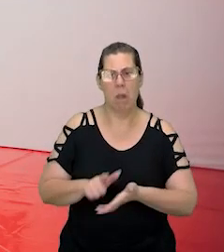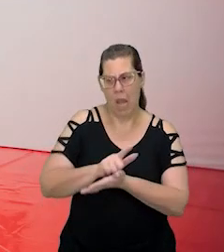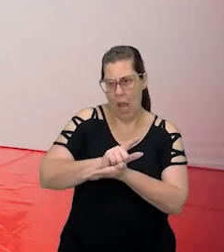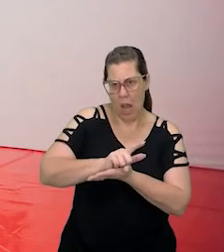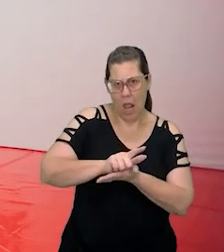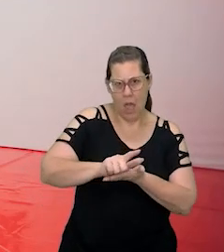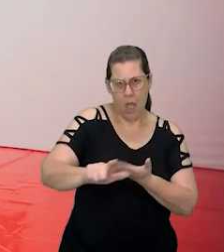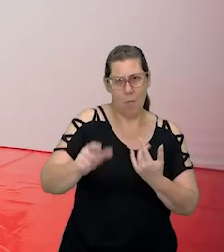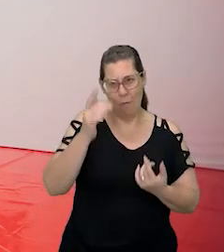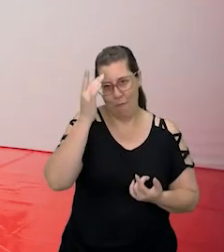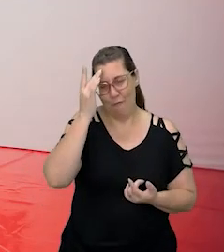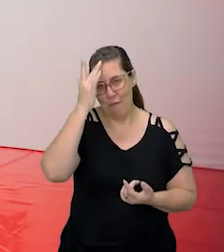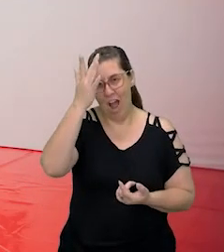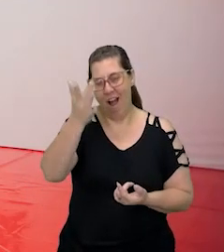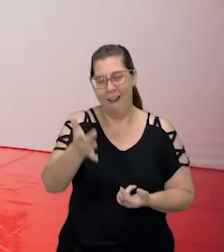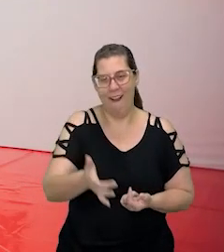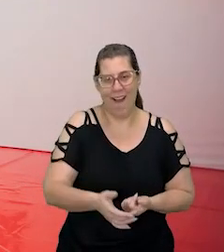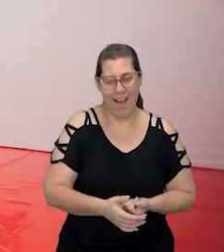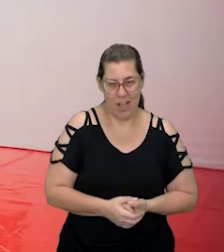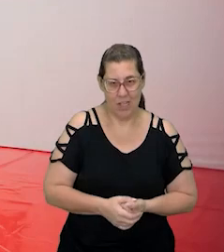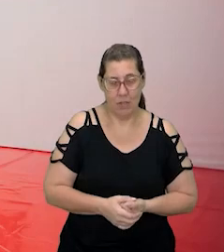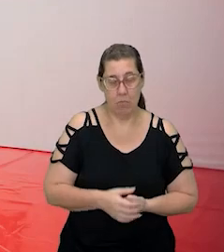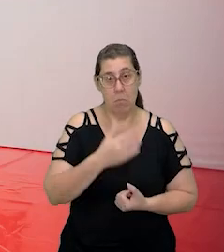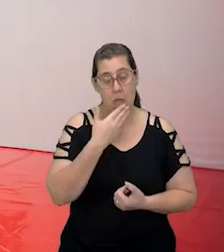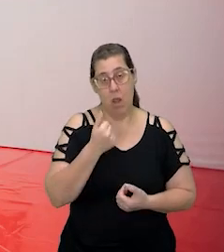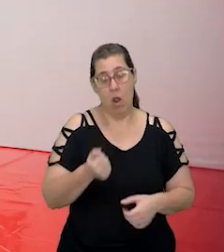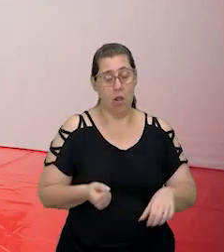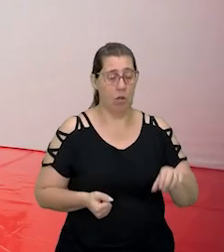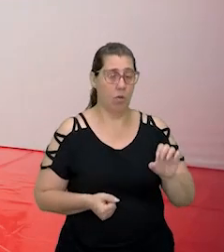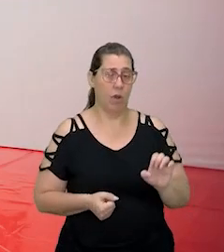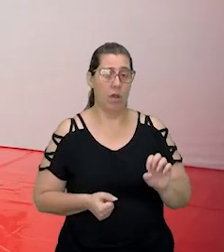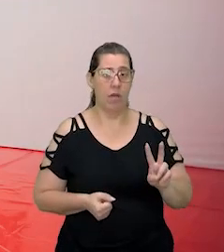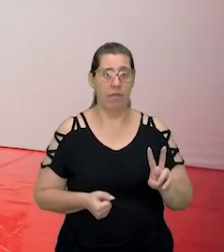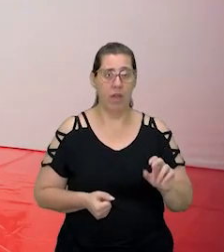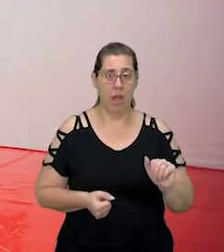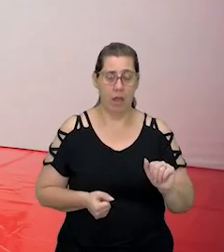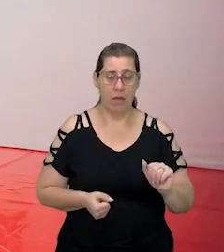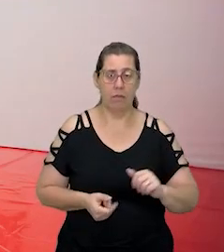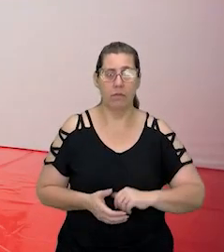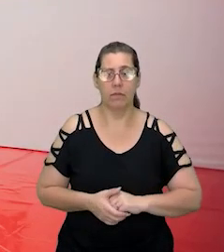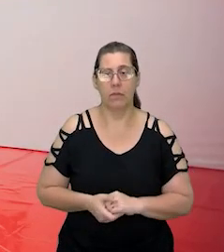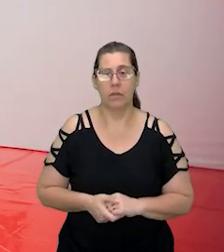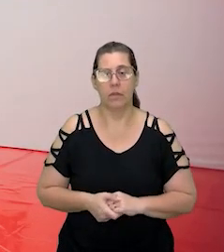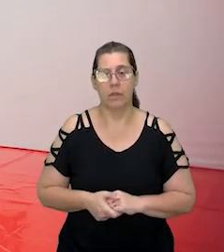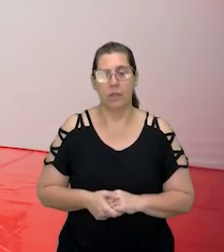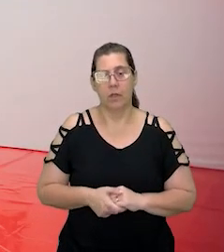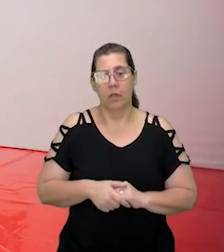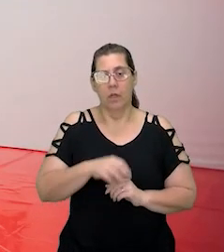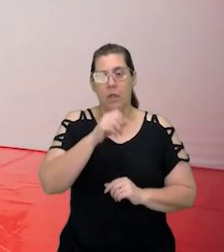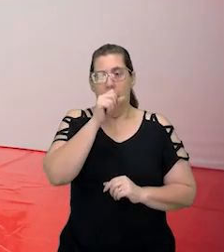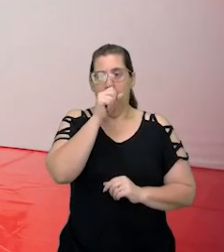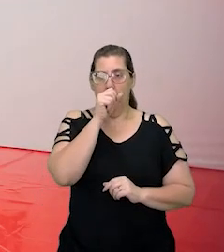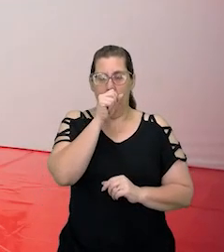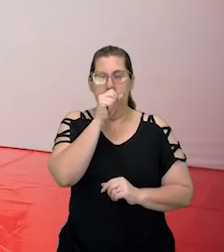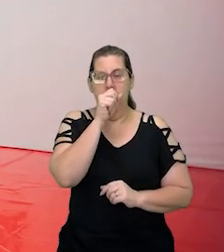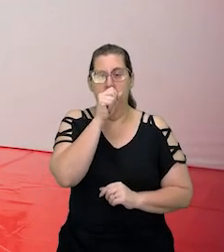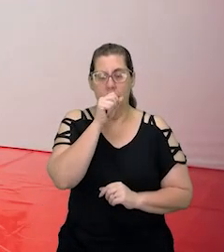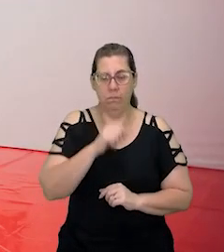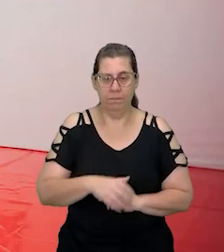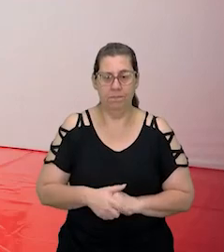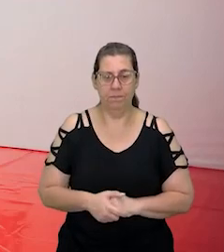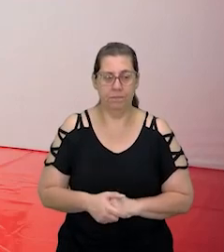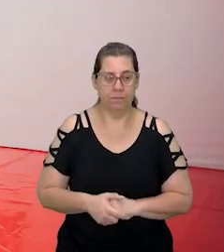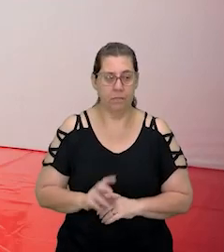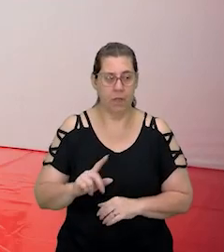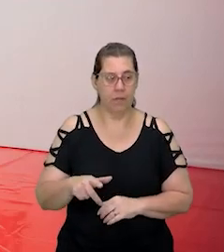porque é fácil de limpar. Fácil de limpar, mais que o EVA. Muito assim, mais, né? É, porque ele não absorve. Entendi. E é bem, bem legal. Escorrega um pouquinho, mas depois você